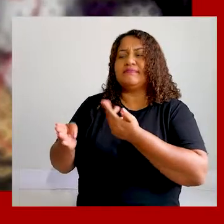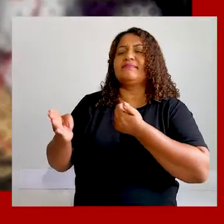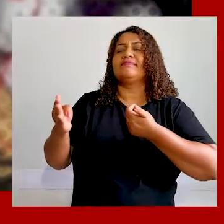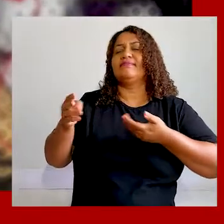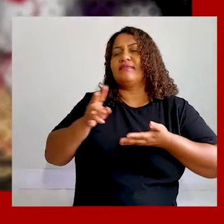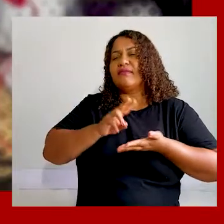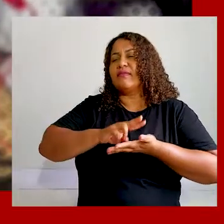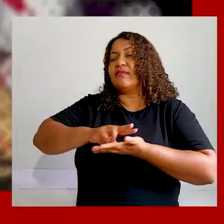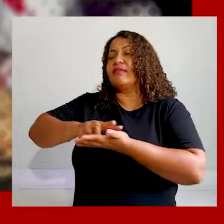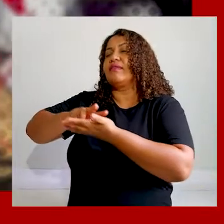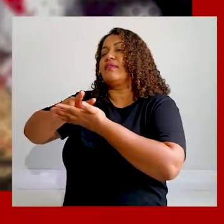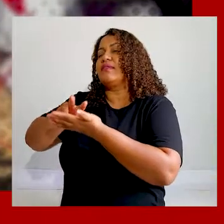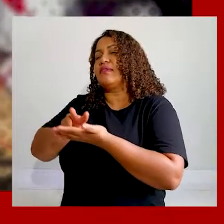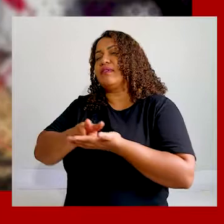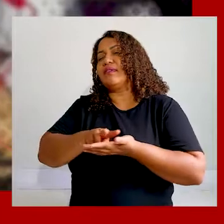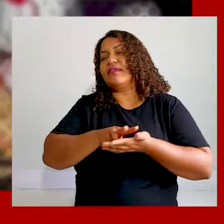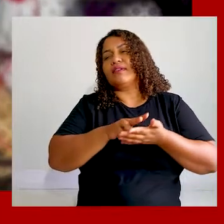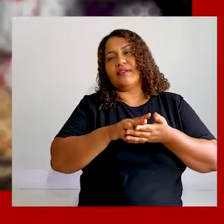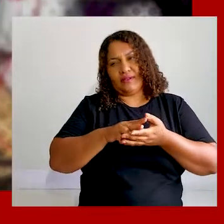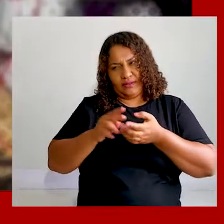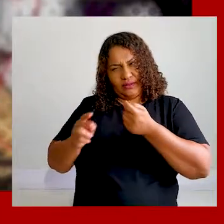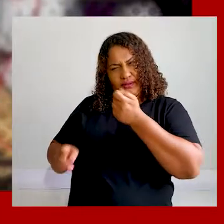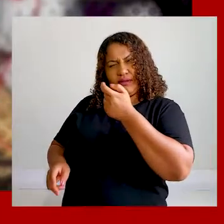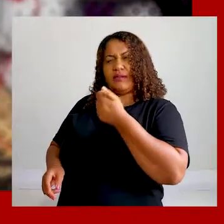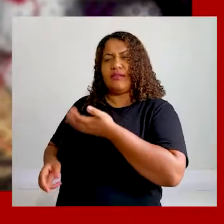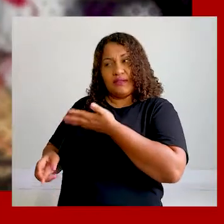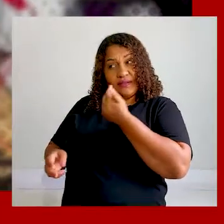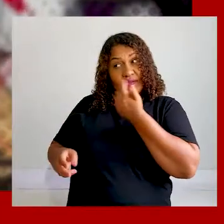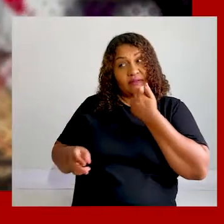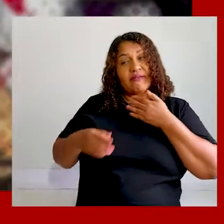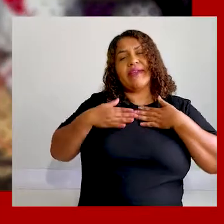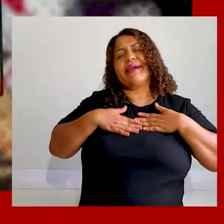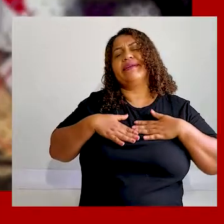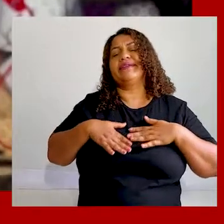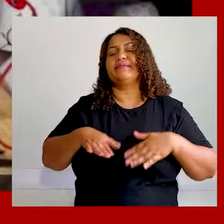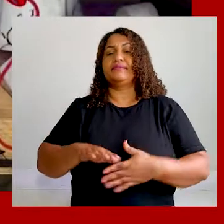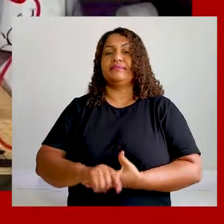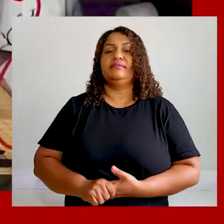Venha descansar um pouco aqui.